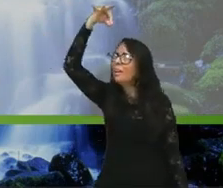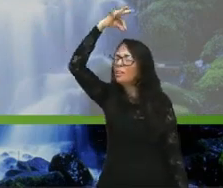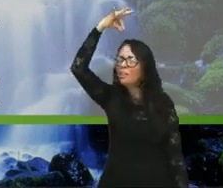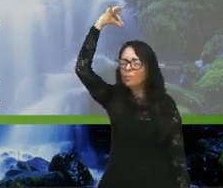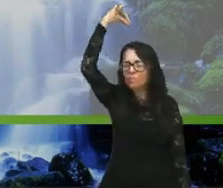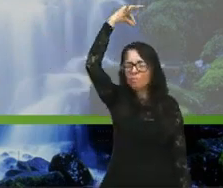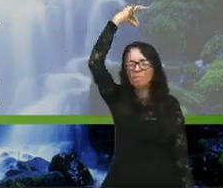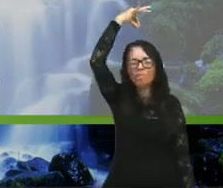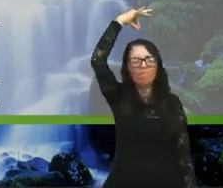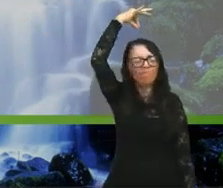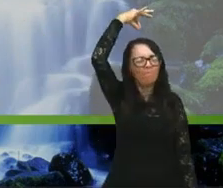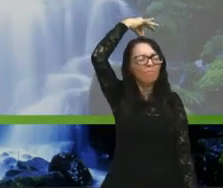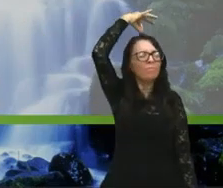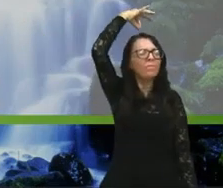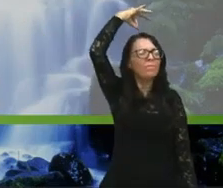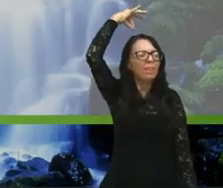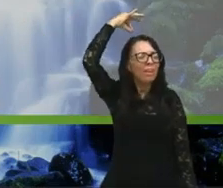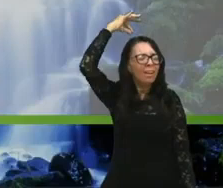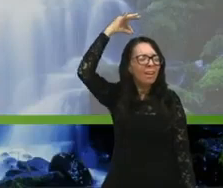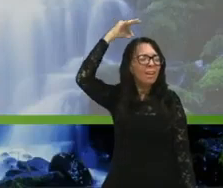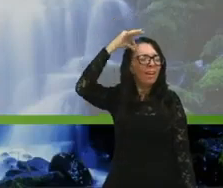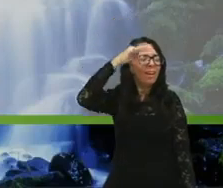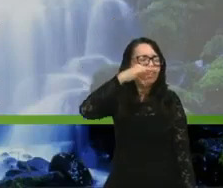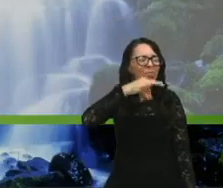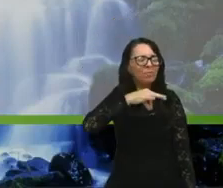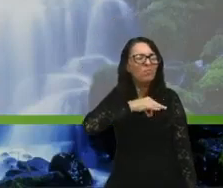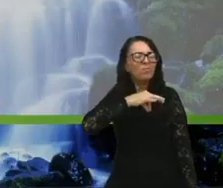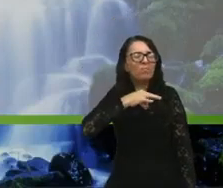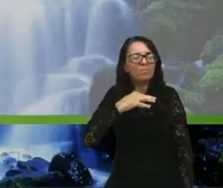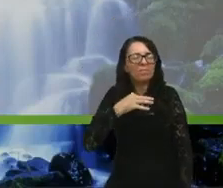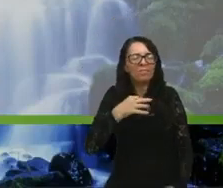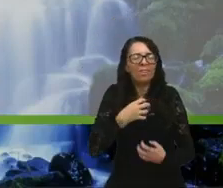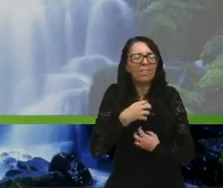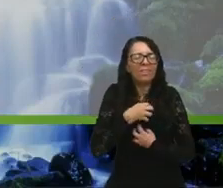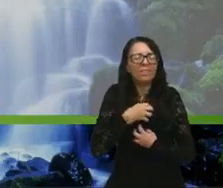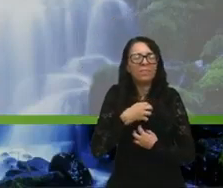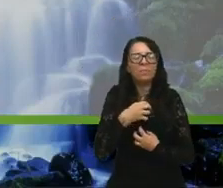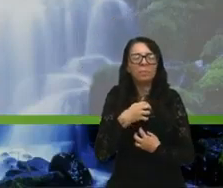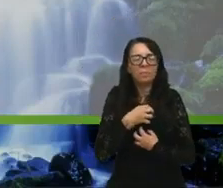estiver tendo uma vida próspera,